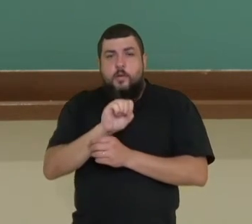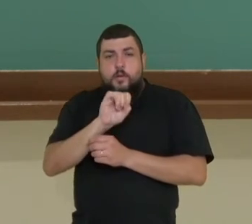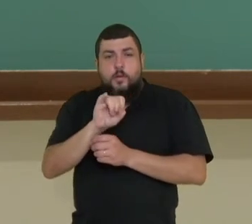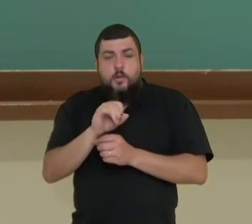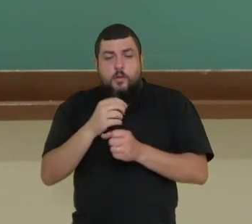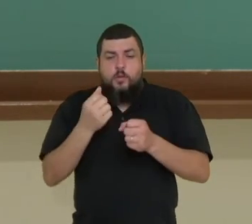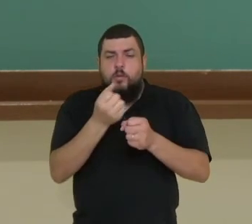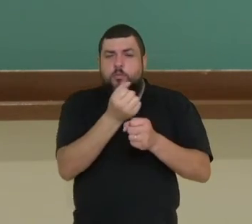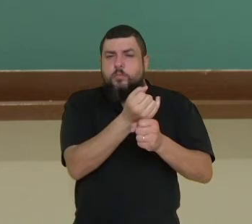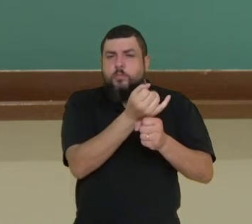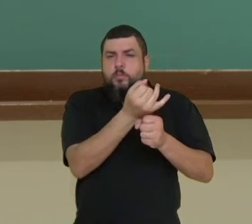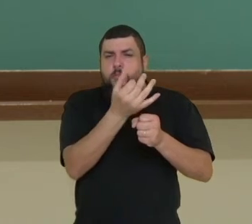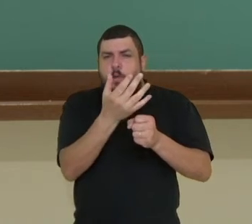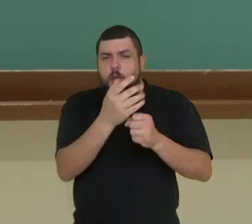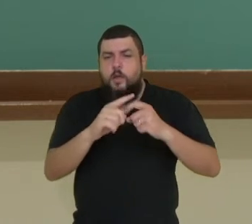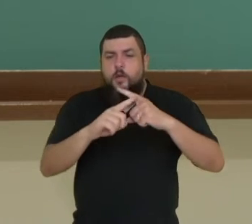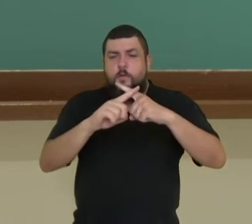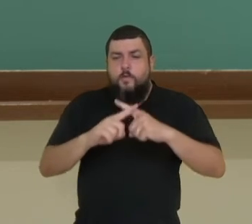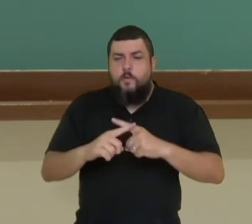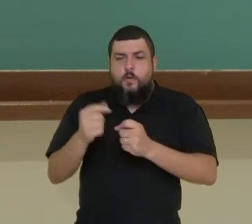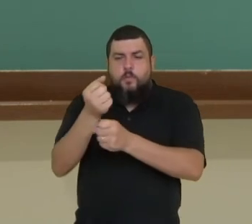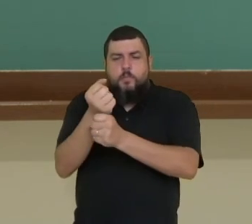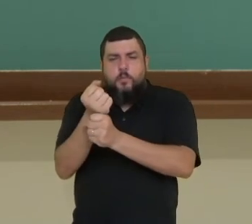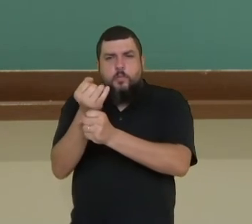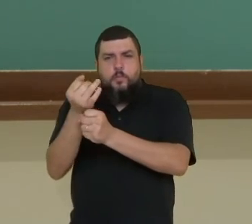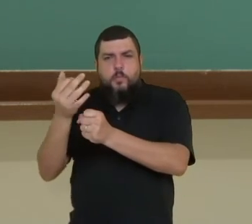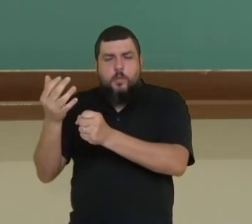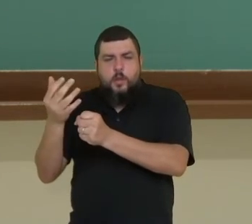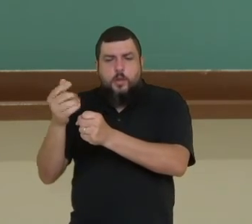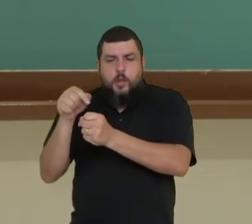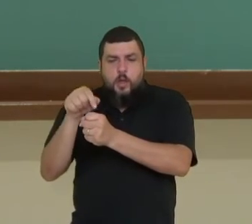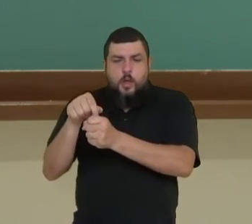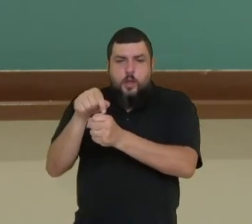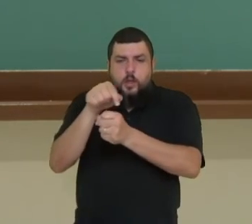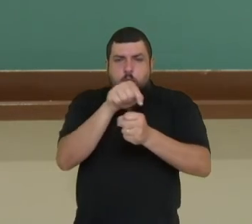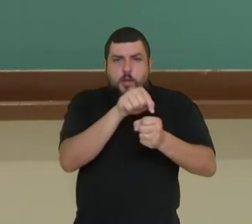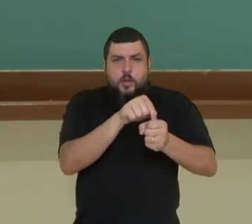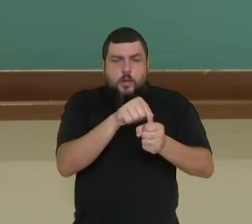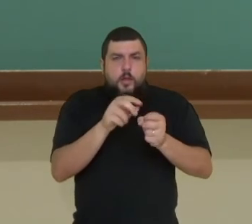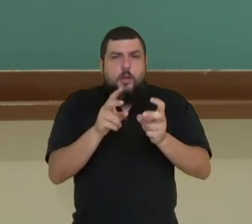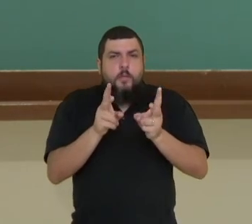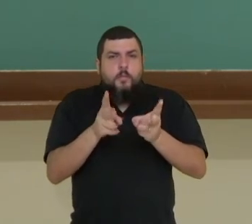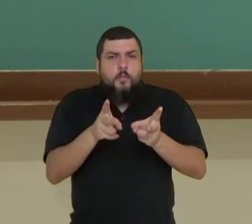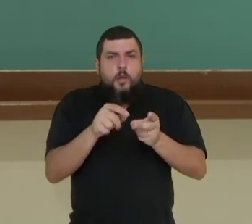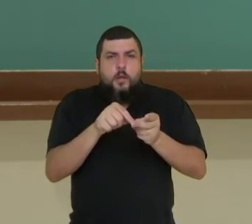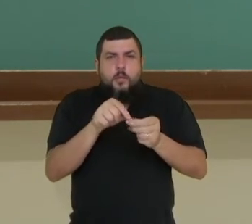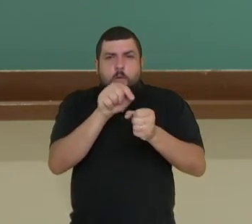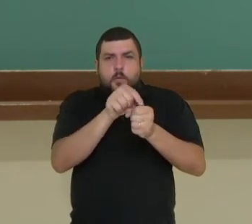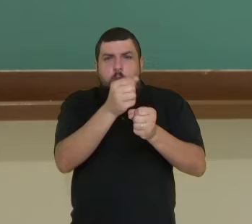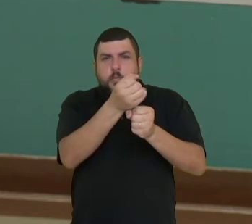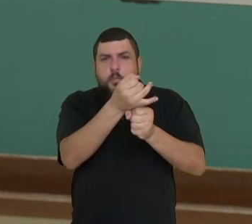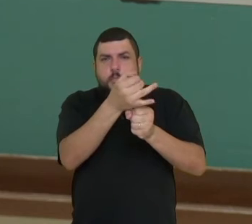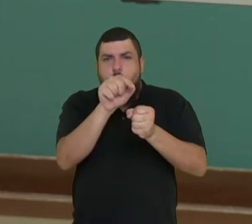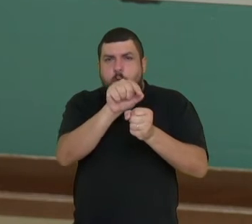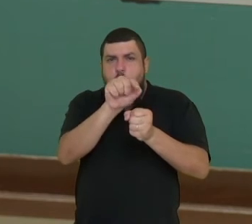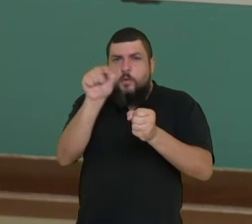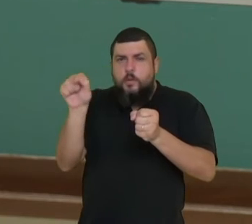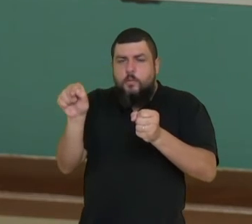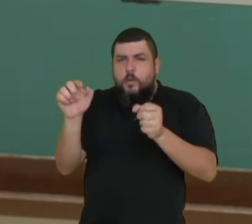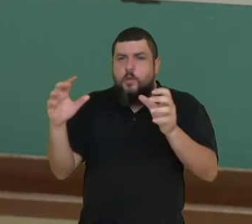de números, né, que tem a mesma base, você irá fazer o quê? Conservar a base e somar os expoentes. Então,